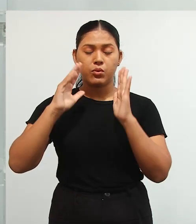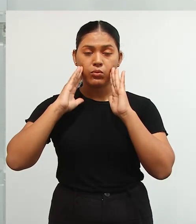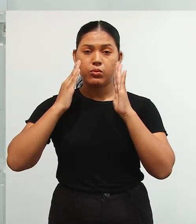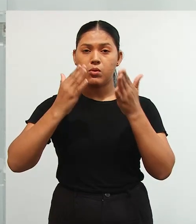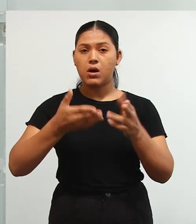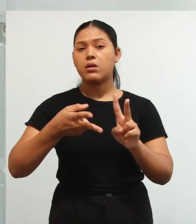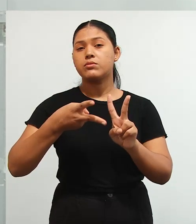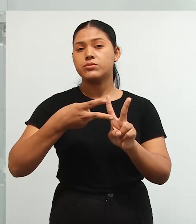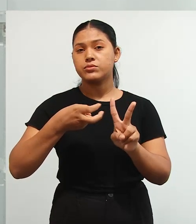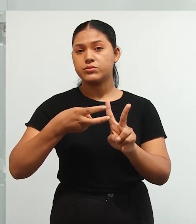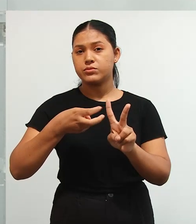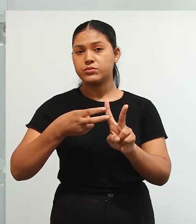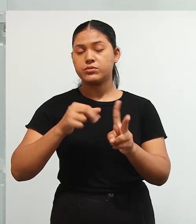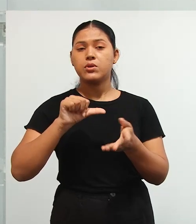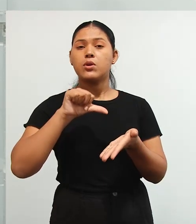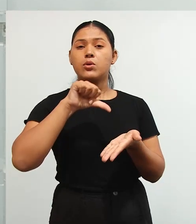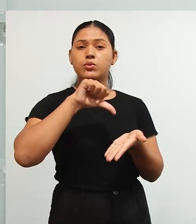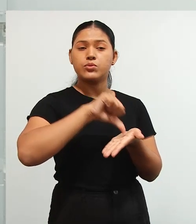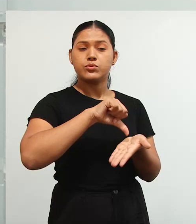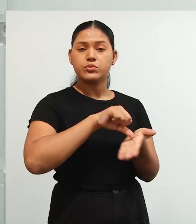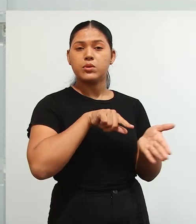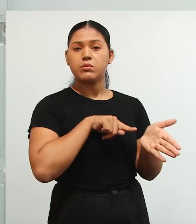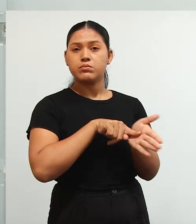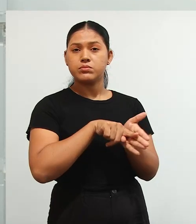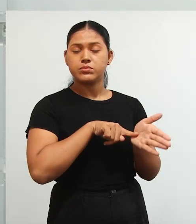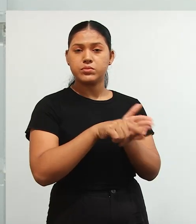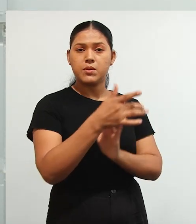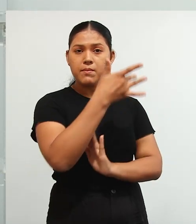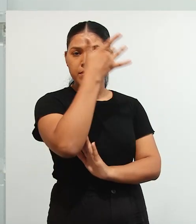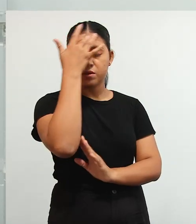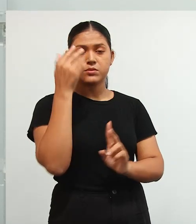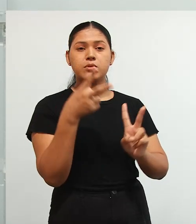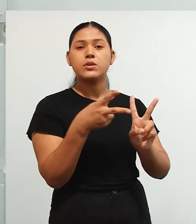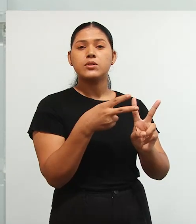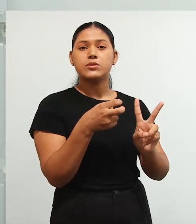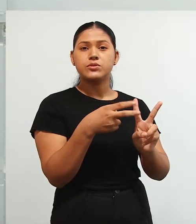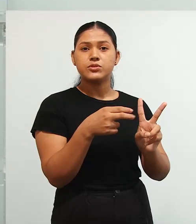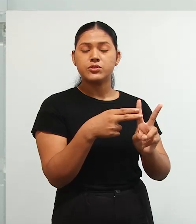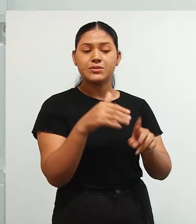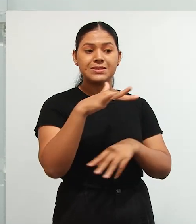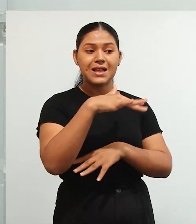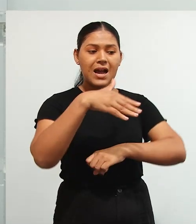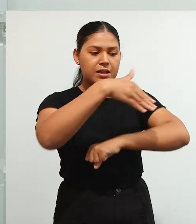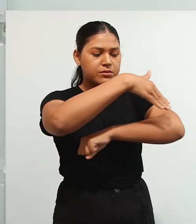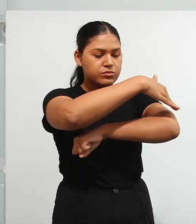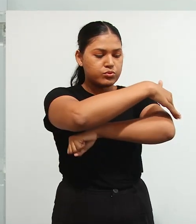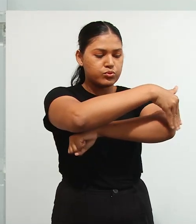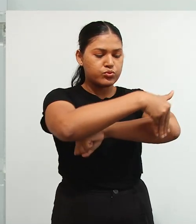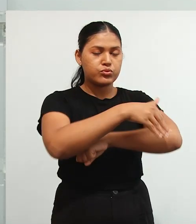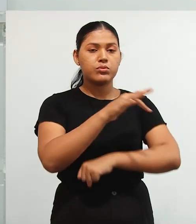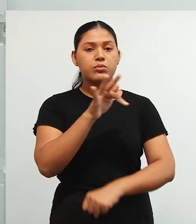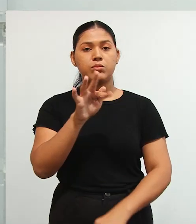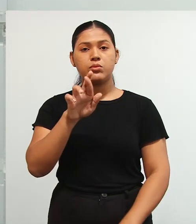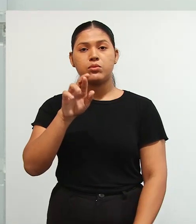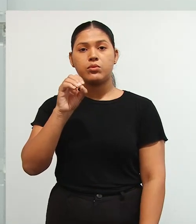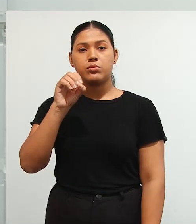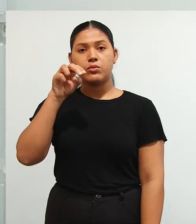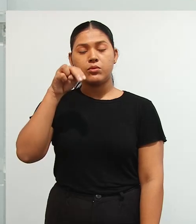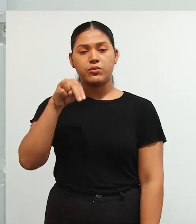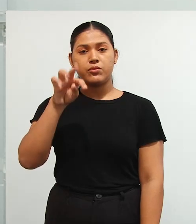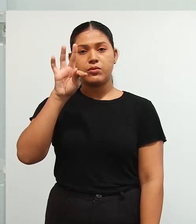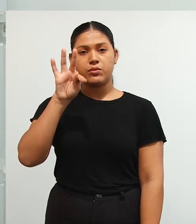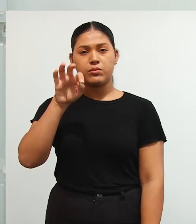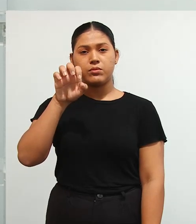os núcleos de estudos afro-brasileiros e indígenas de fronteiras, os NEABIFs, ainda bem que, né,